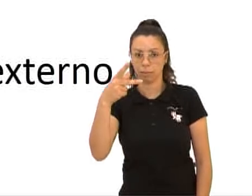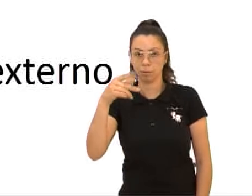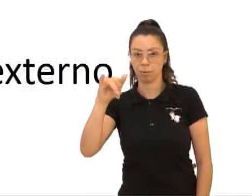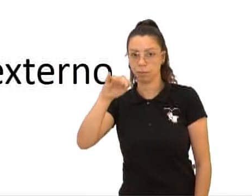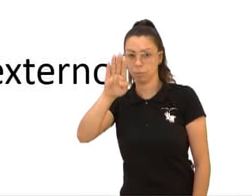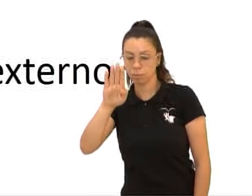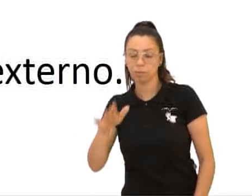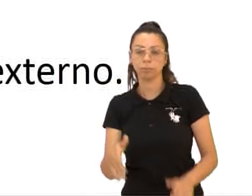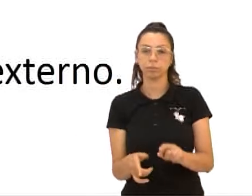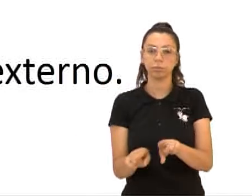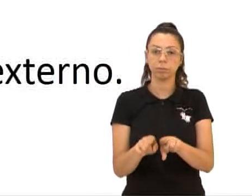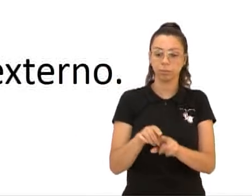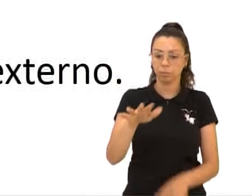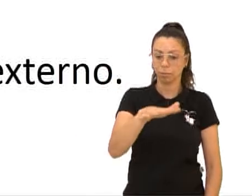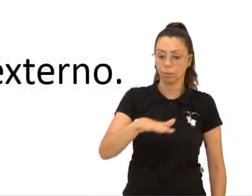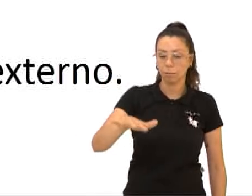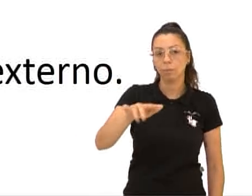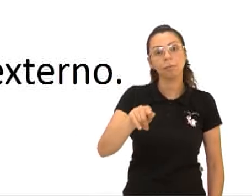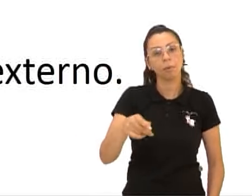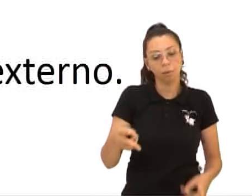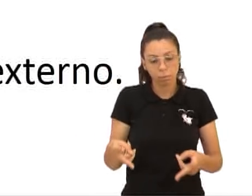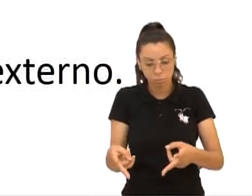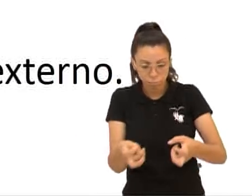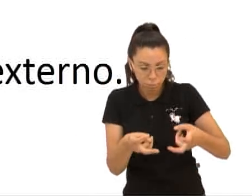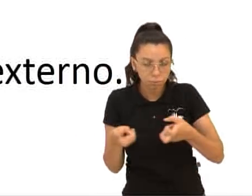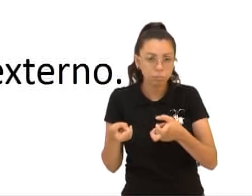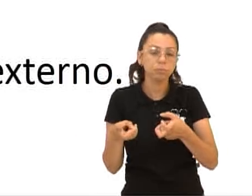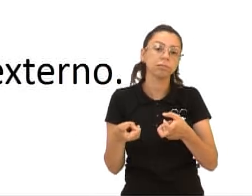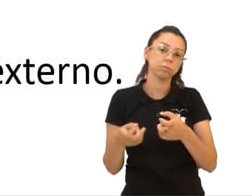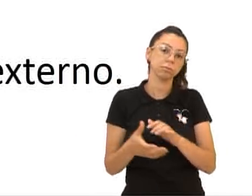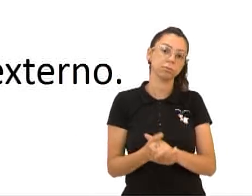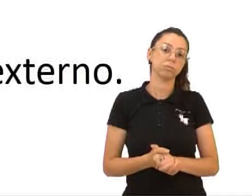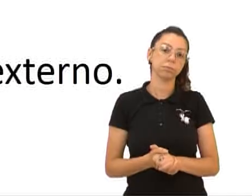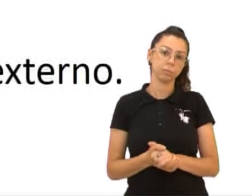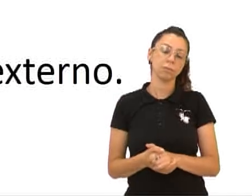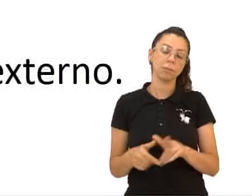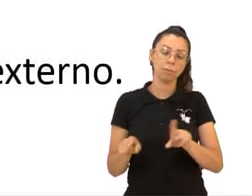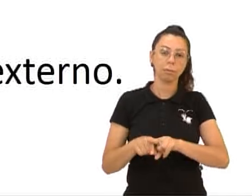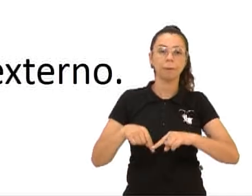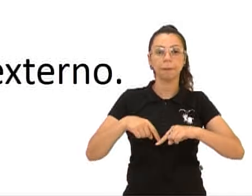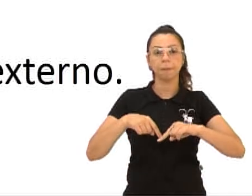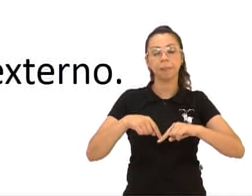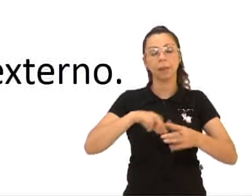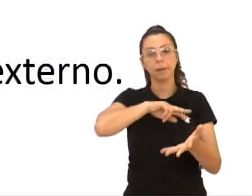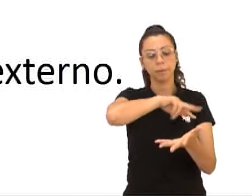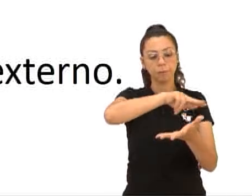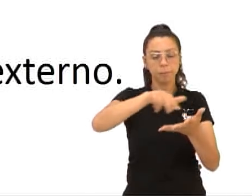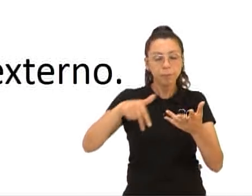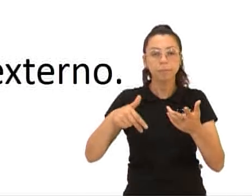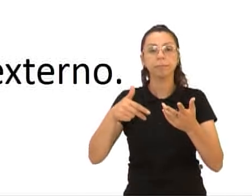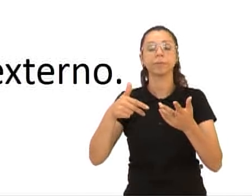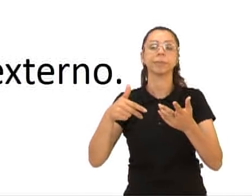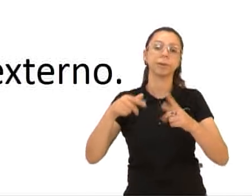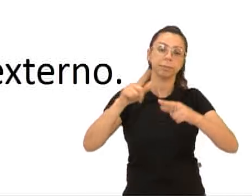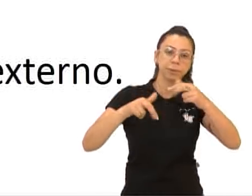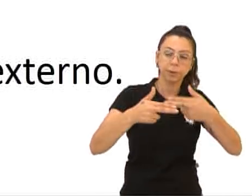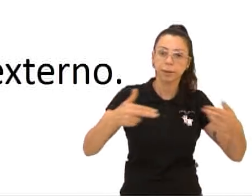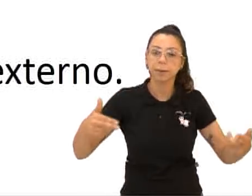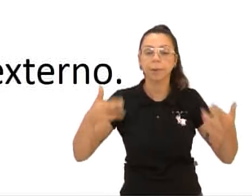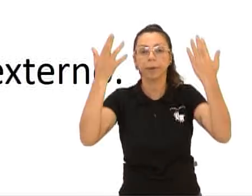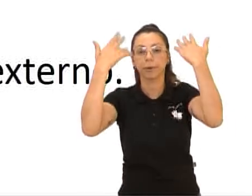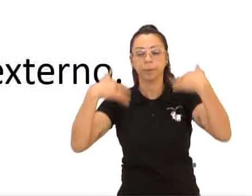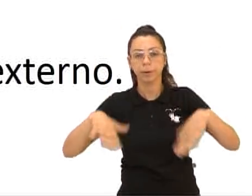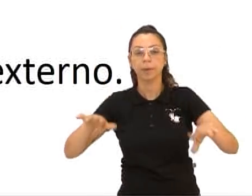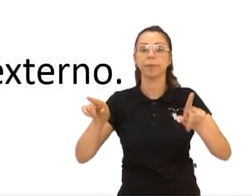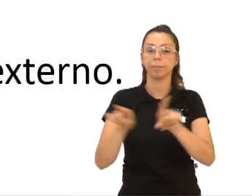setor que mais se destaca, a gente já viu aí que é a mineração, né? E mesmo com a grande variedade da matéria-prima, dos minerais,